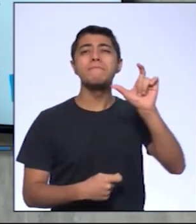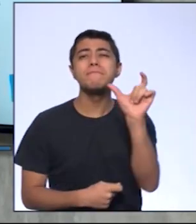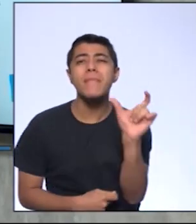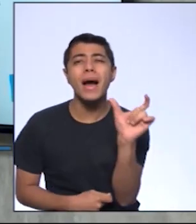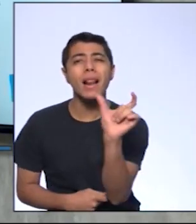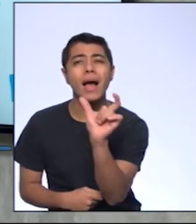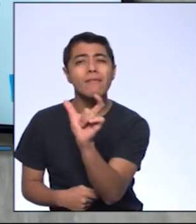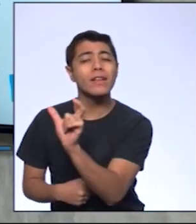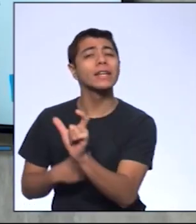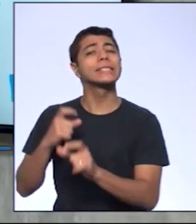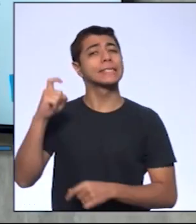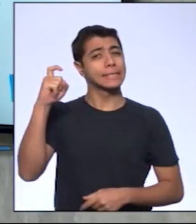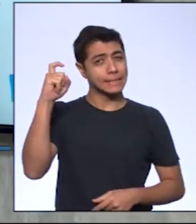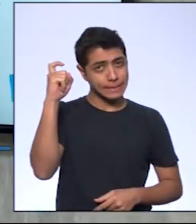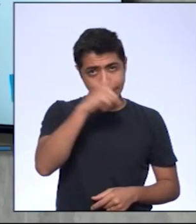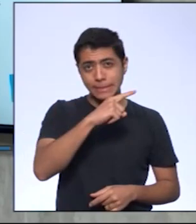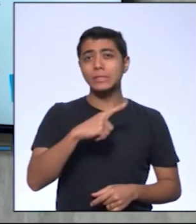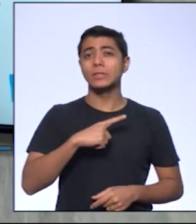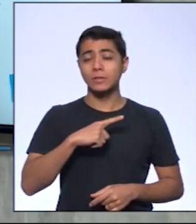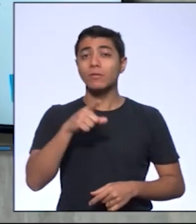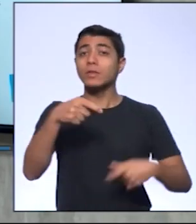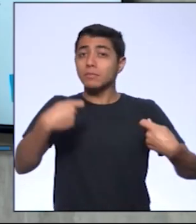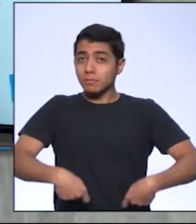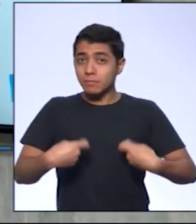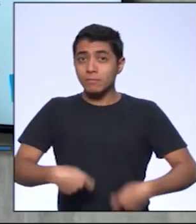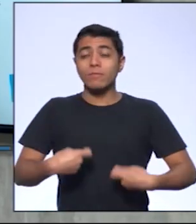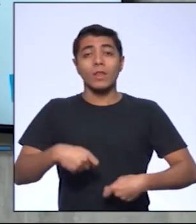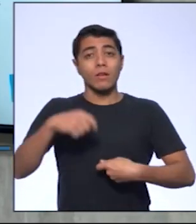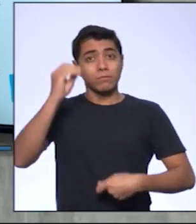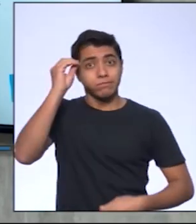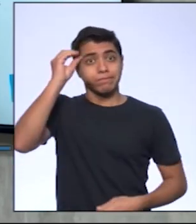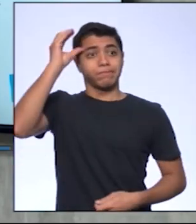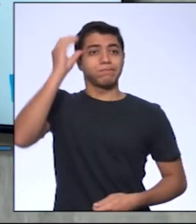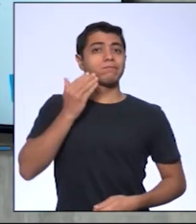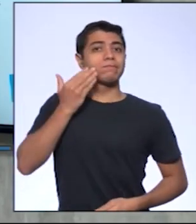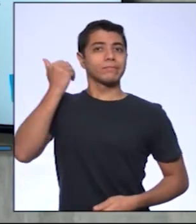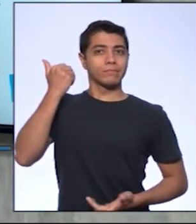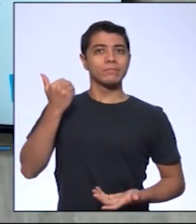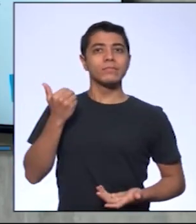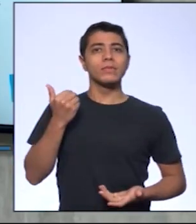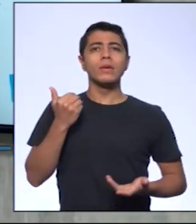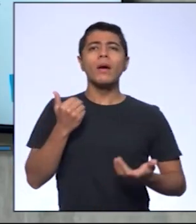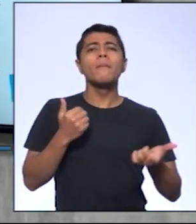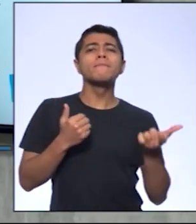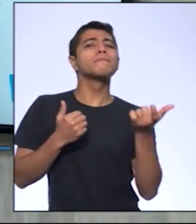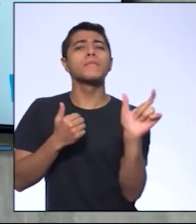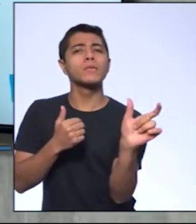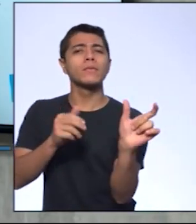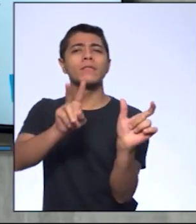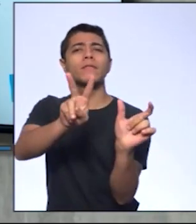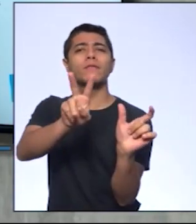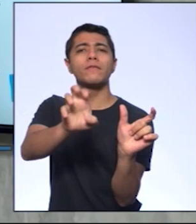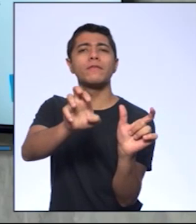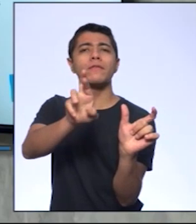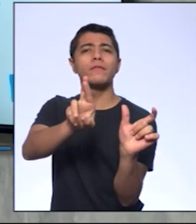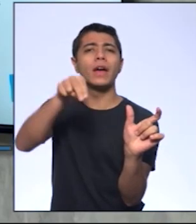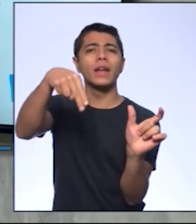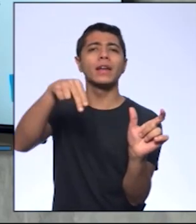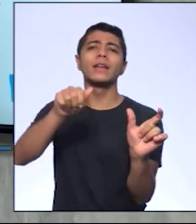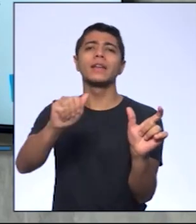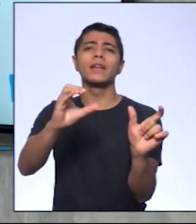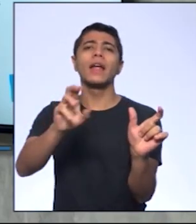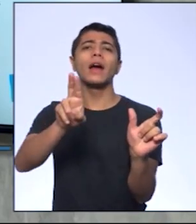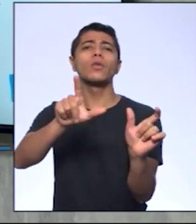bom repertório para entender. Olha aí, quando você coloca a expressão vernáculo, fica imaginando que o sujeito que não sabe o